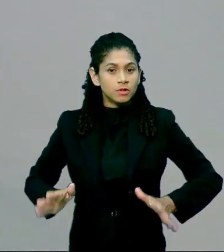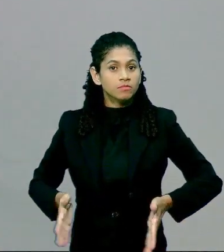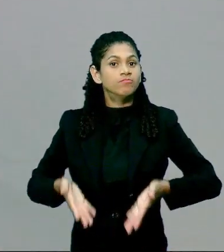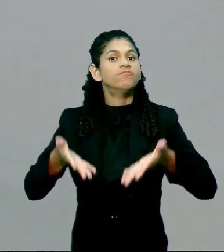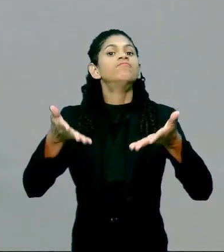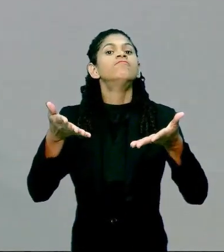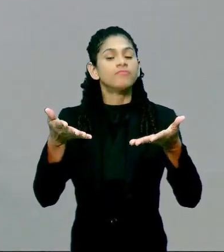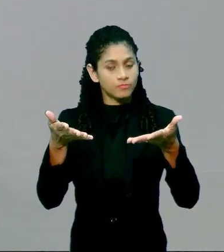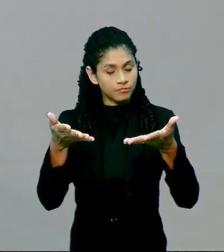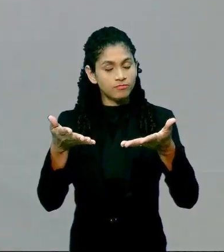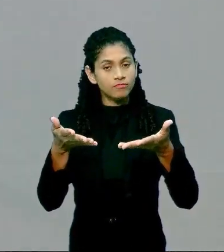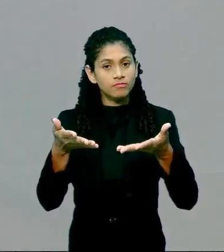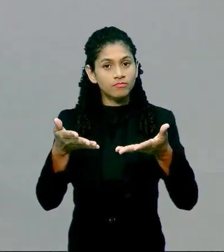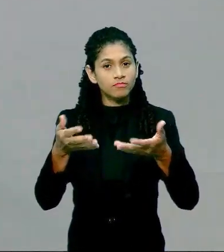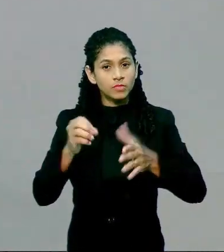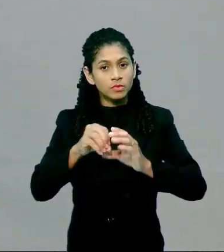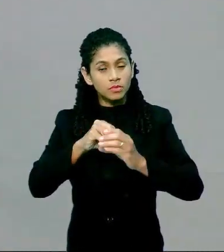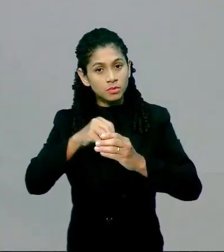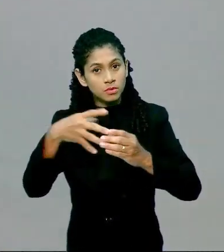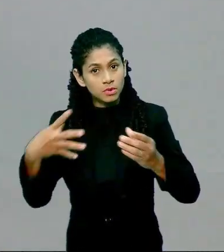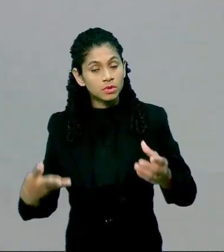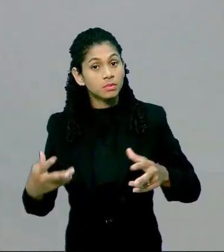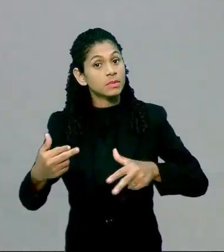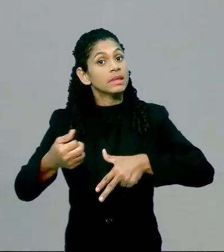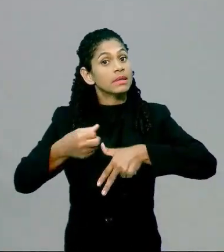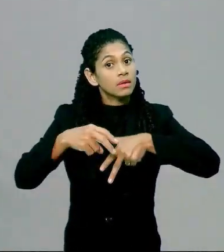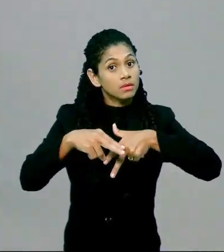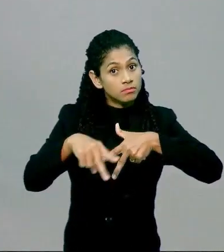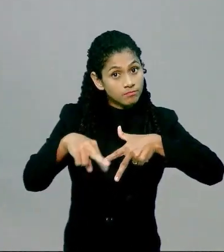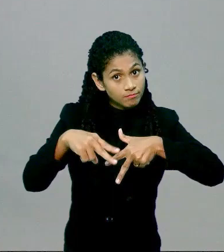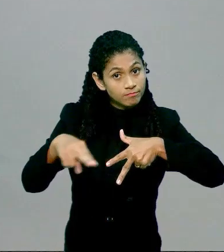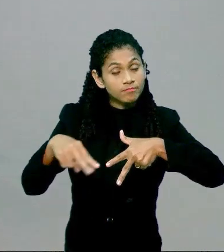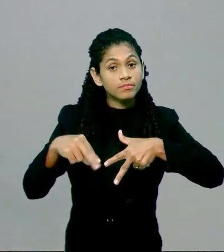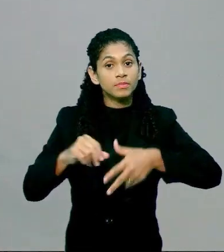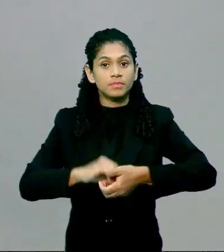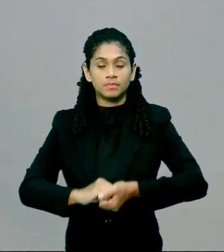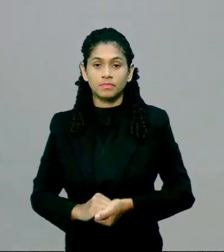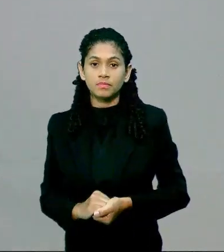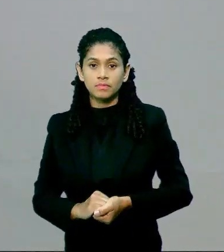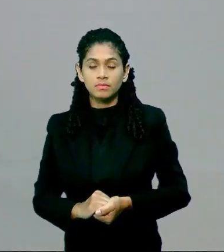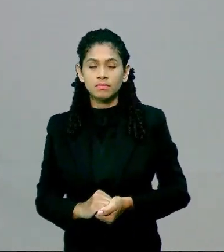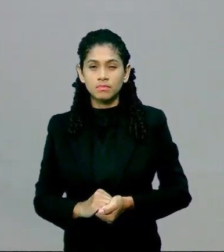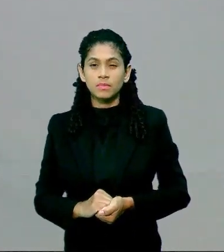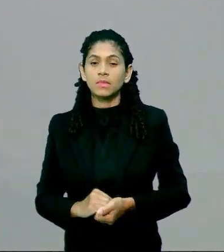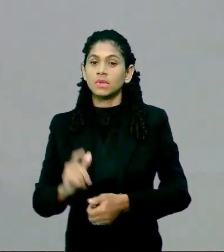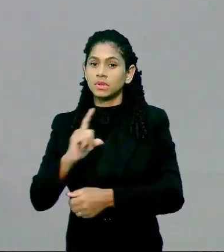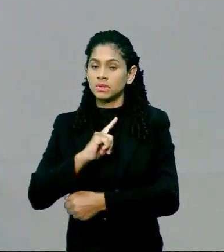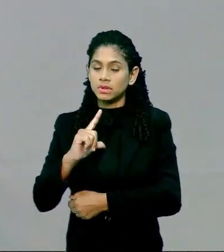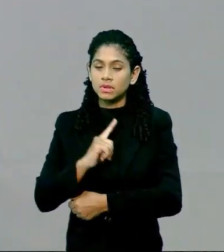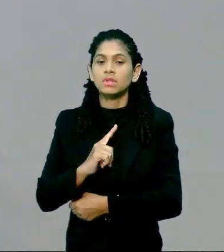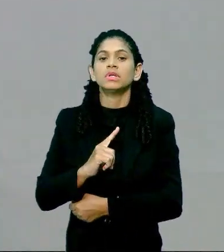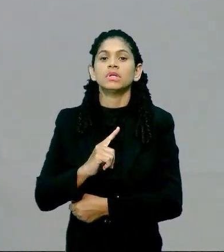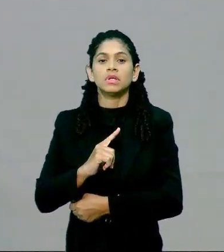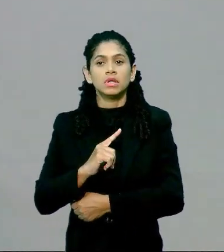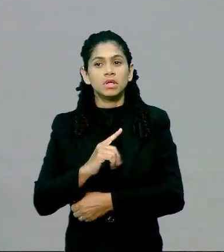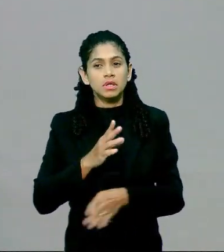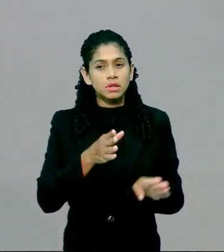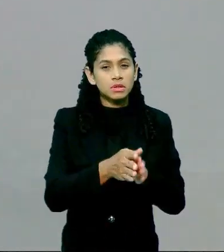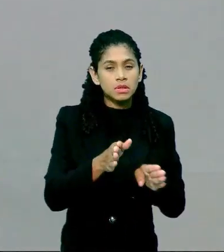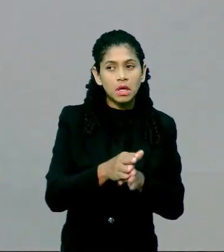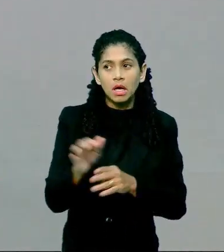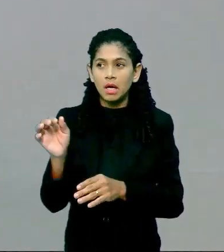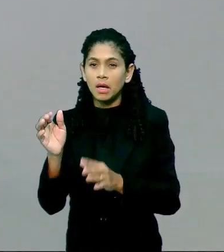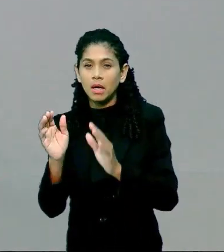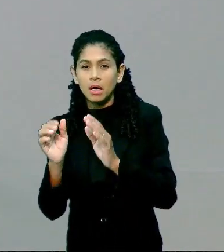que a gente já sabe que estamos falando de questão de gênero, aquele direcionamento em que tipo a brincadeira é coisa de menino, brincadeira é coisa de